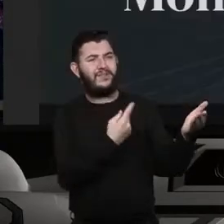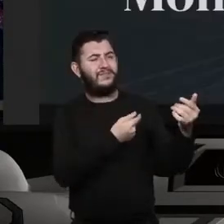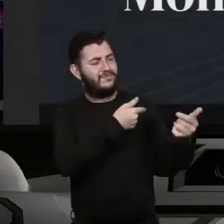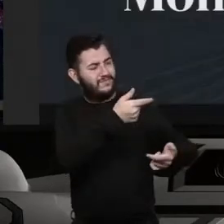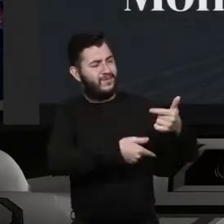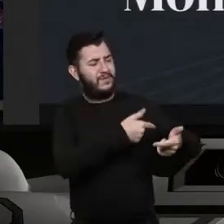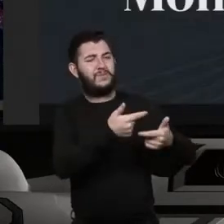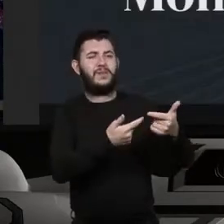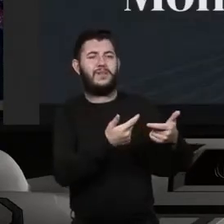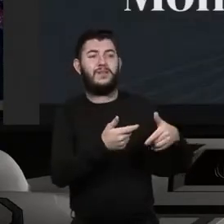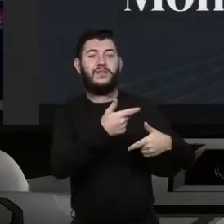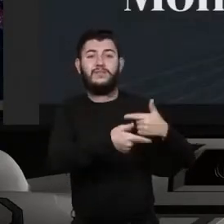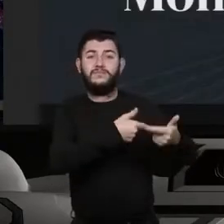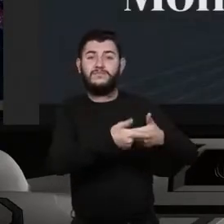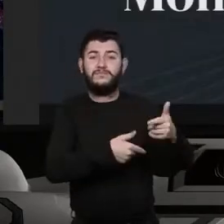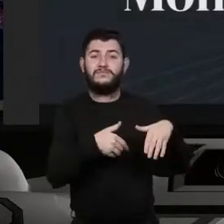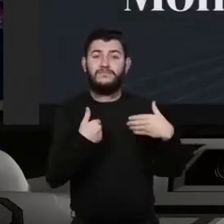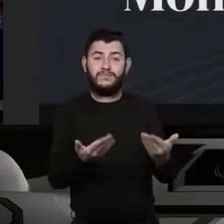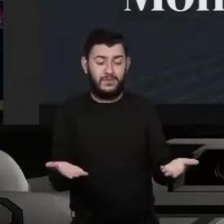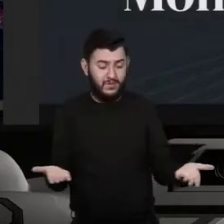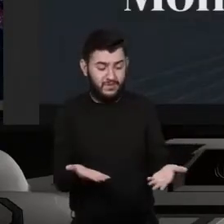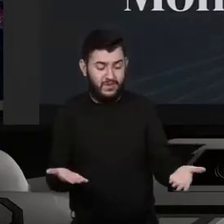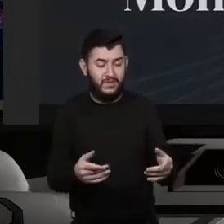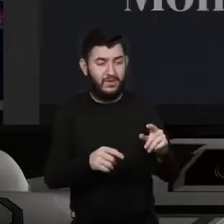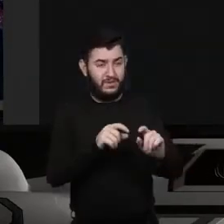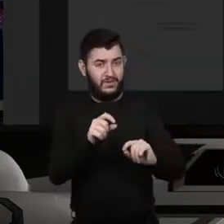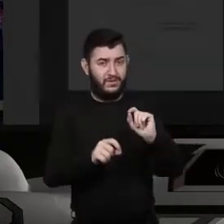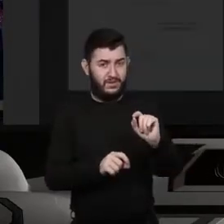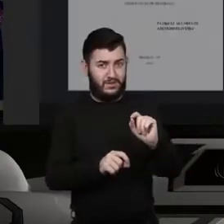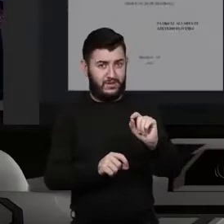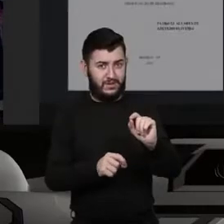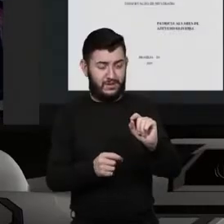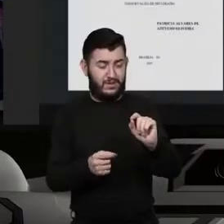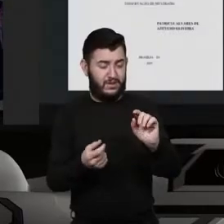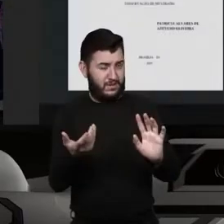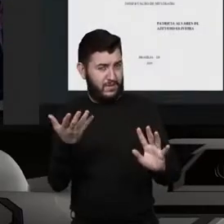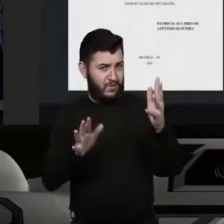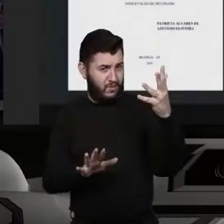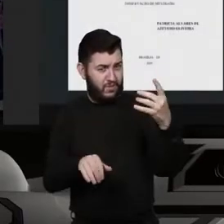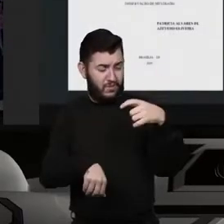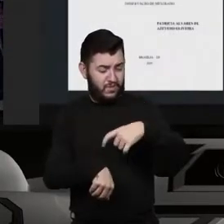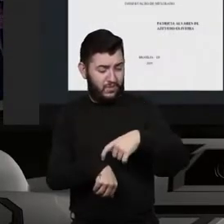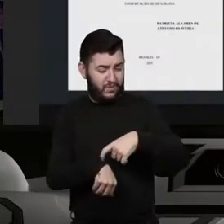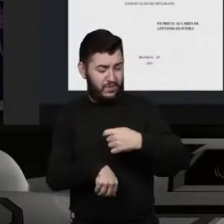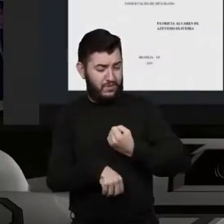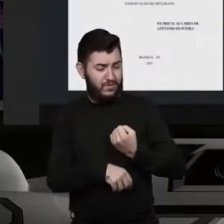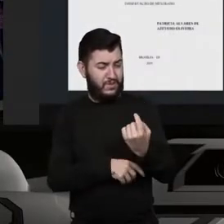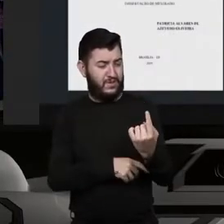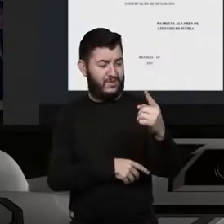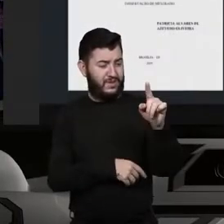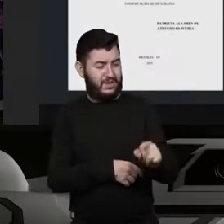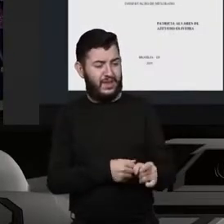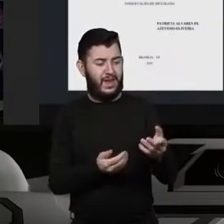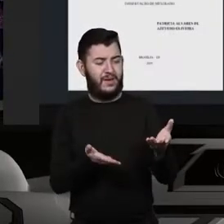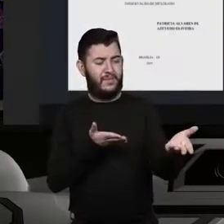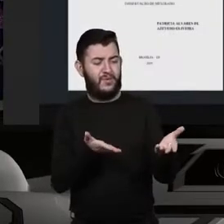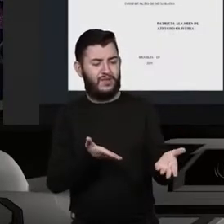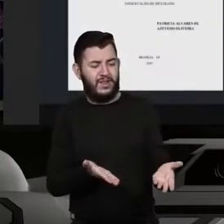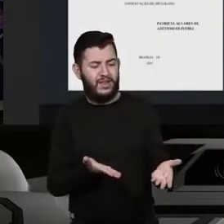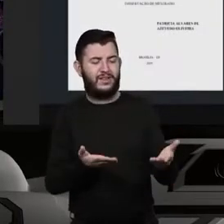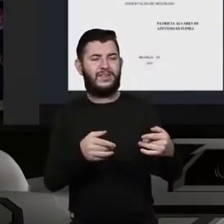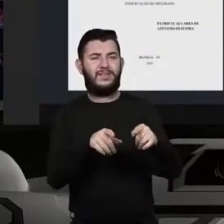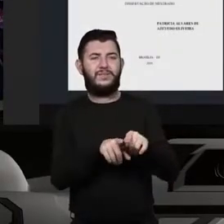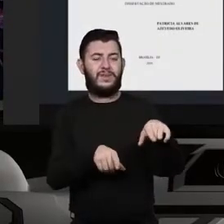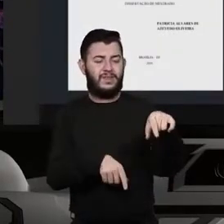Então, dando um salto aqui, o primeiro momento e a decisão de abordagem ao problema foi uma construção, né? Foi a seleção